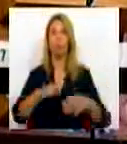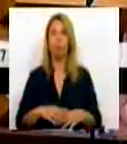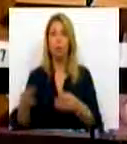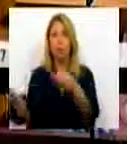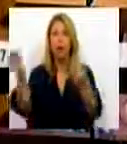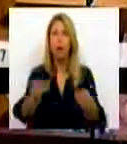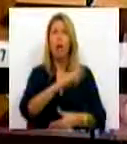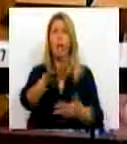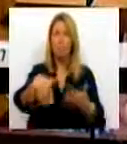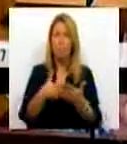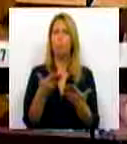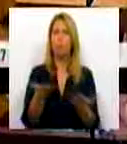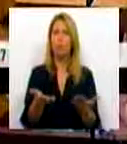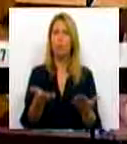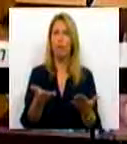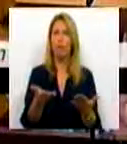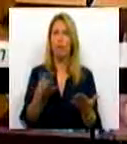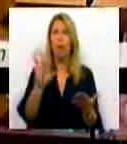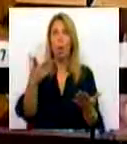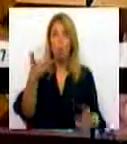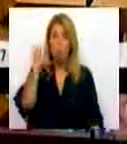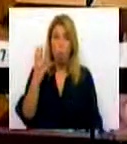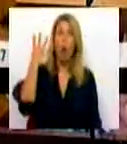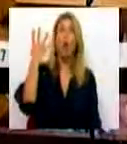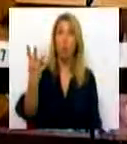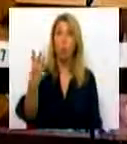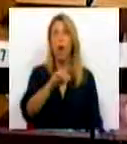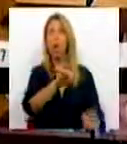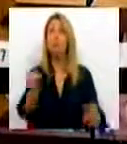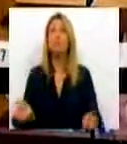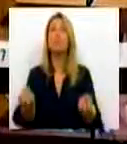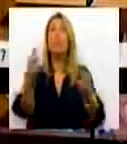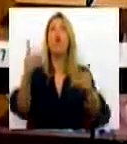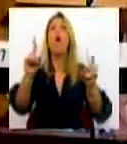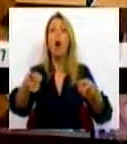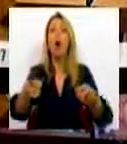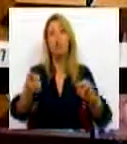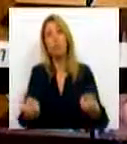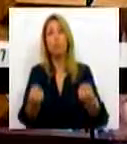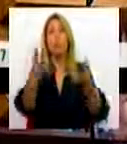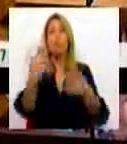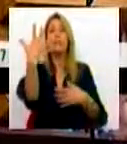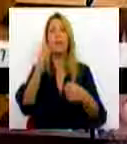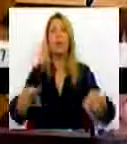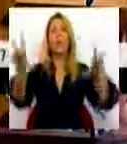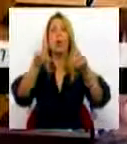tal proposta quando em 4 anos apenas conseguiram abrir 5 novas lojas do